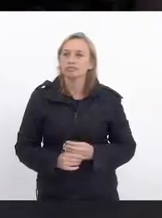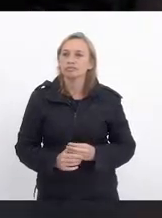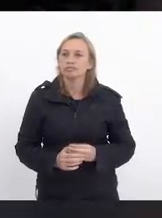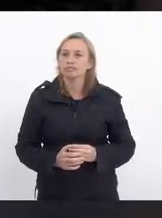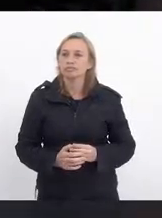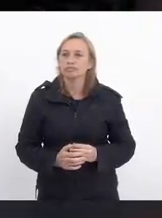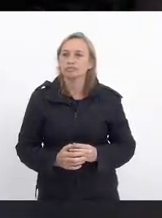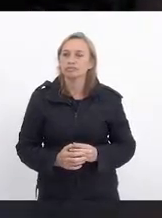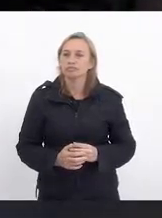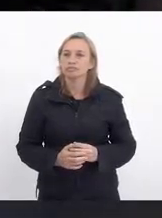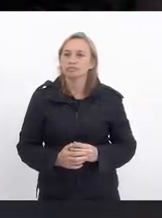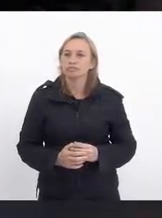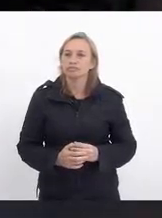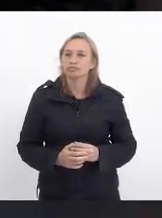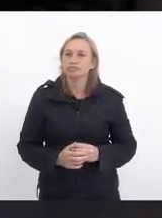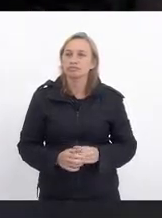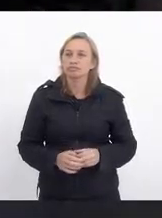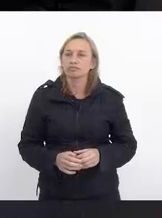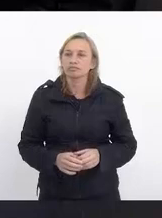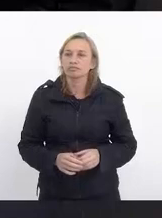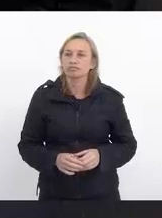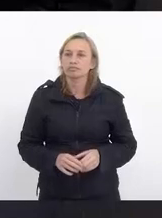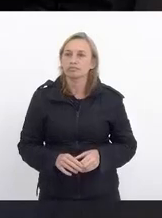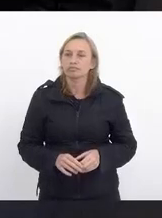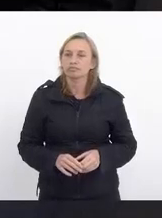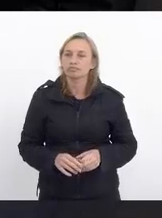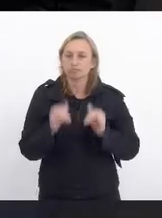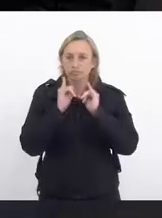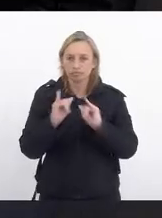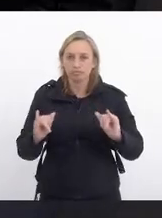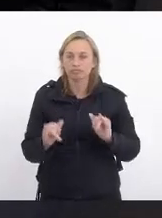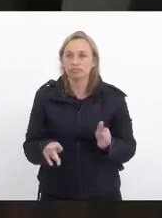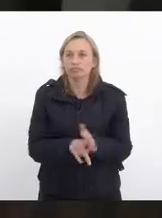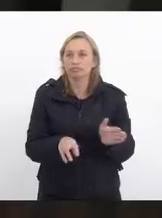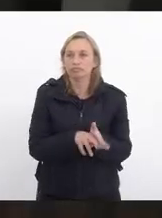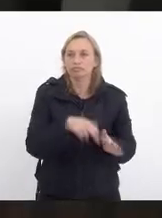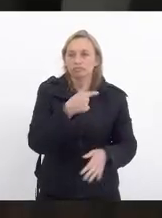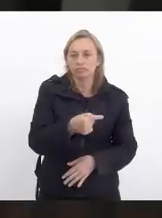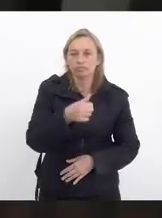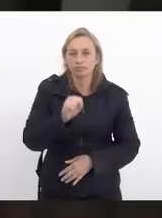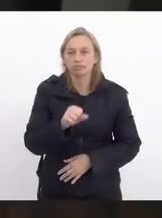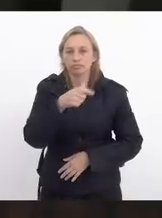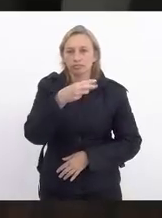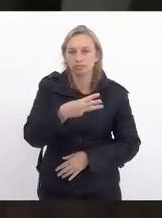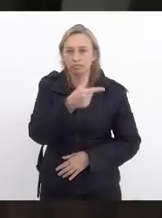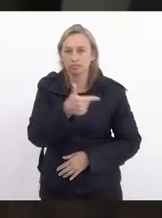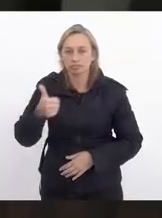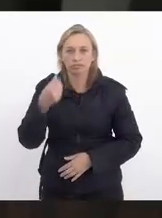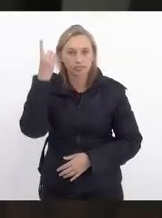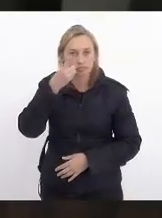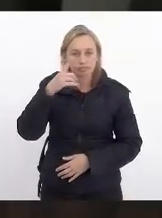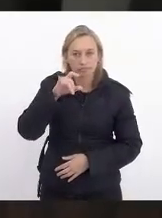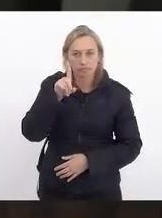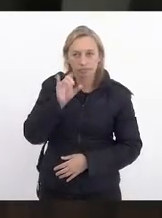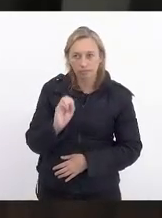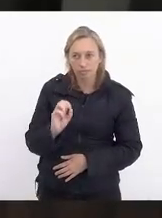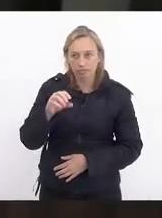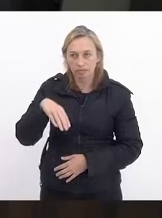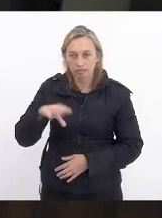que Deus abençoe anuncia porque a solução 783 21 de autoria do deputado Carlos minc